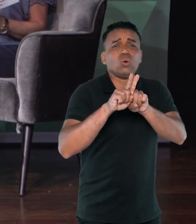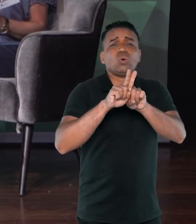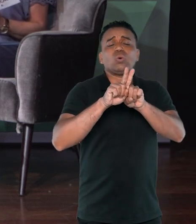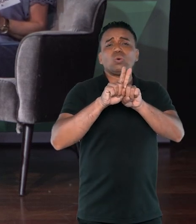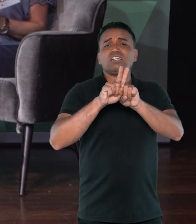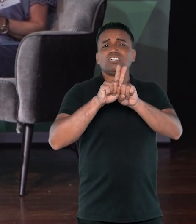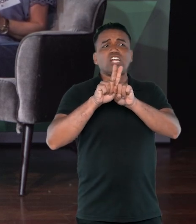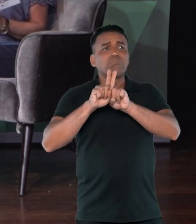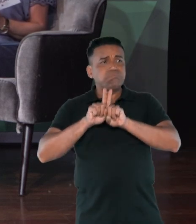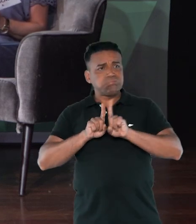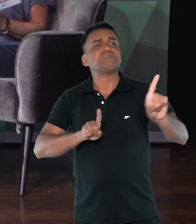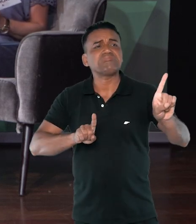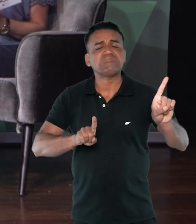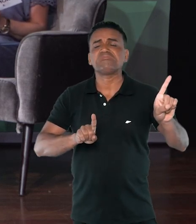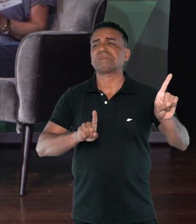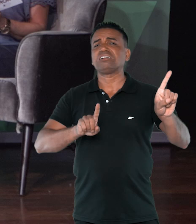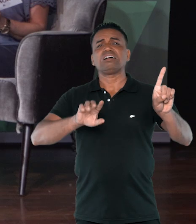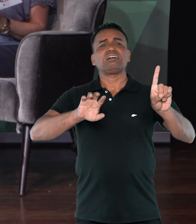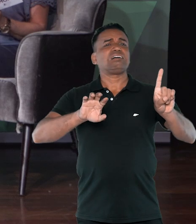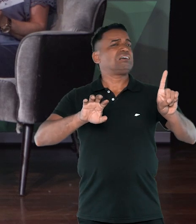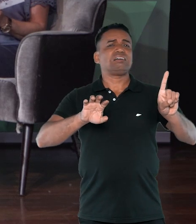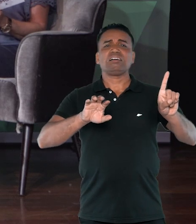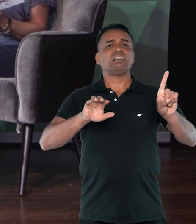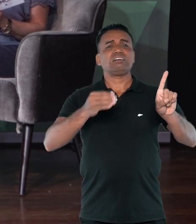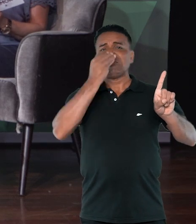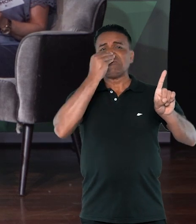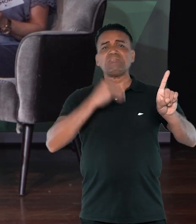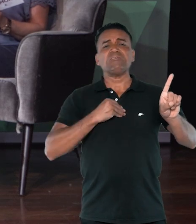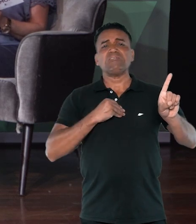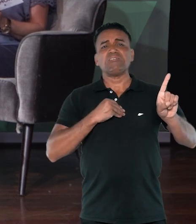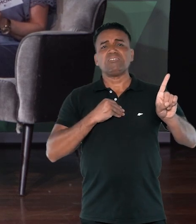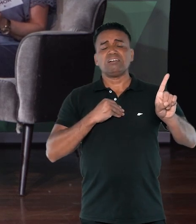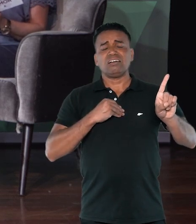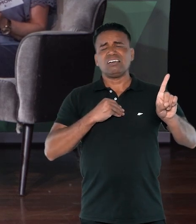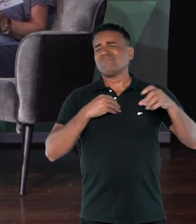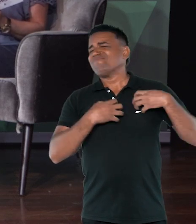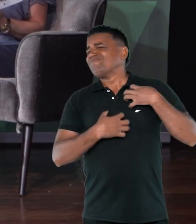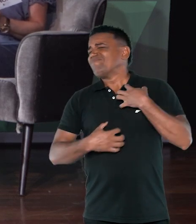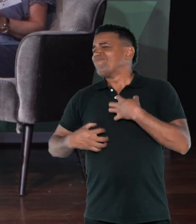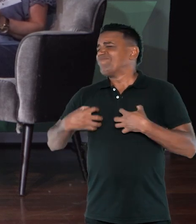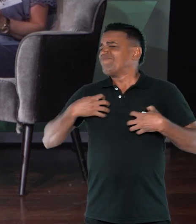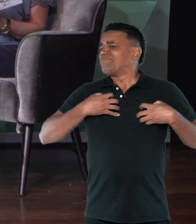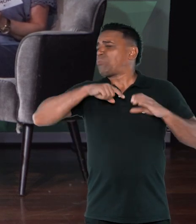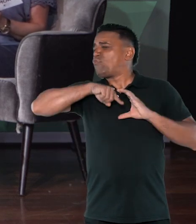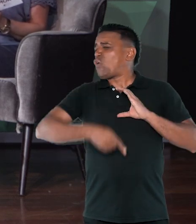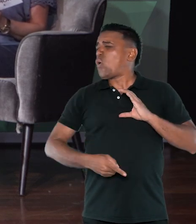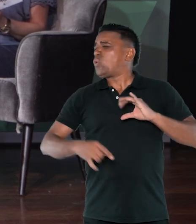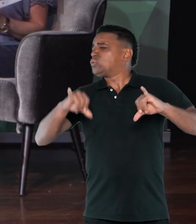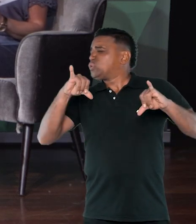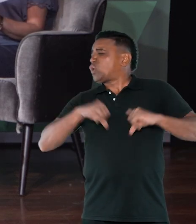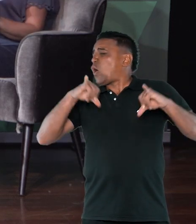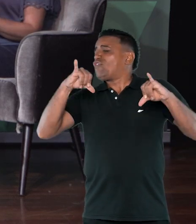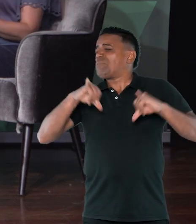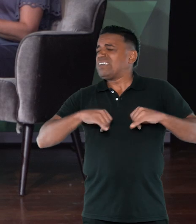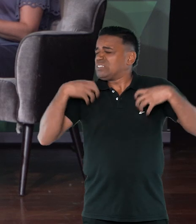assim, tão unha e carne de alguém que há muito já abstraiu a carne, o corpo, o meu eu na sua vida.